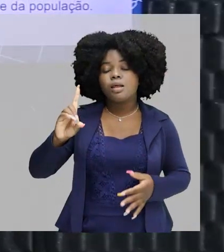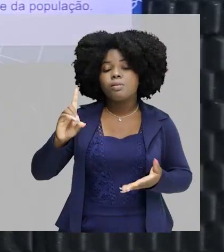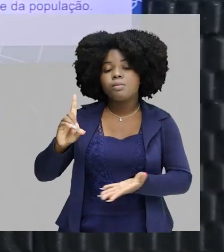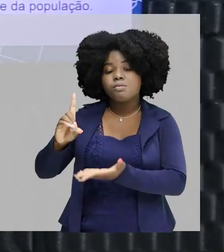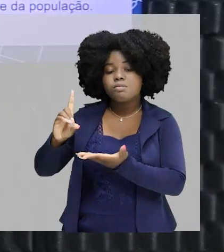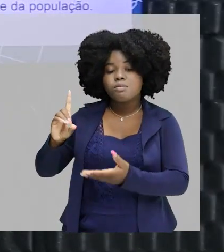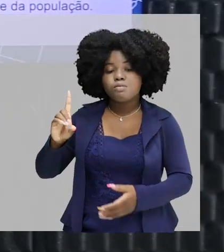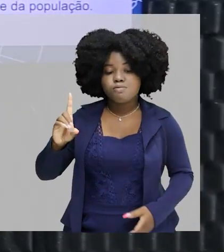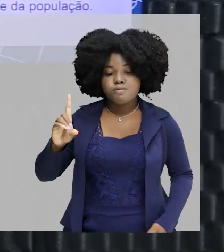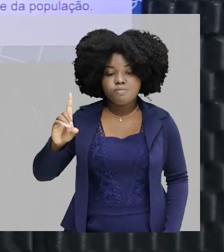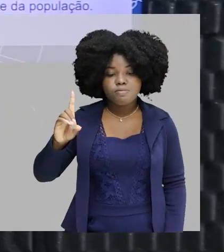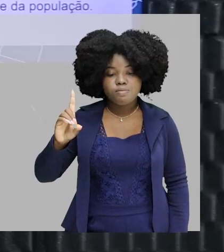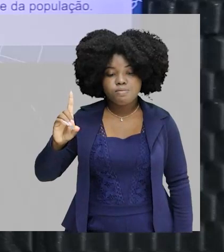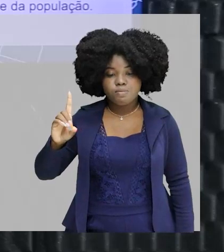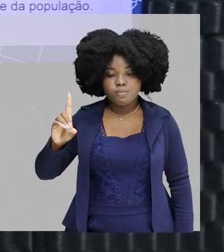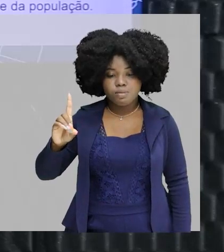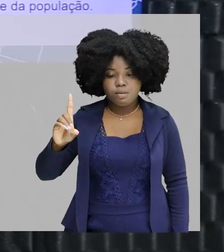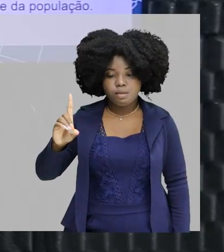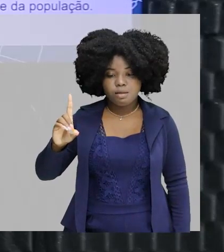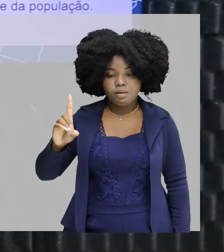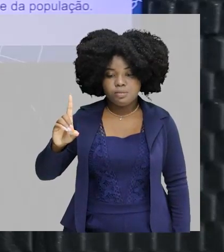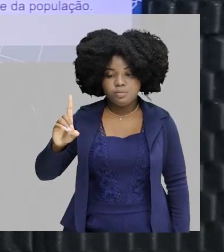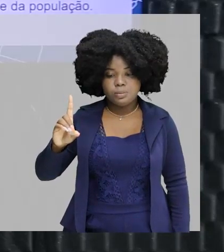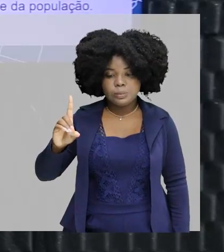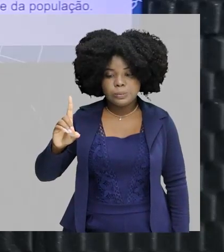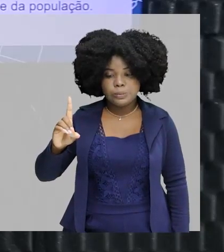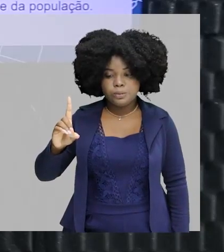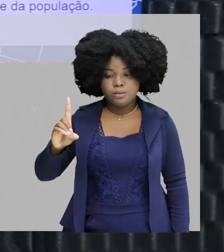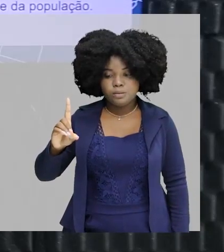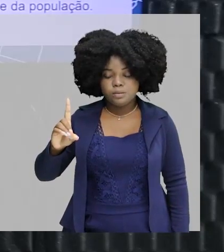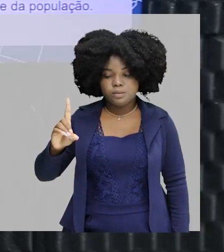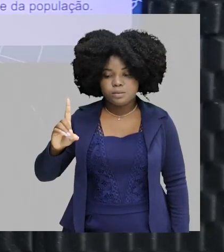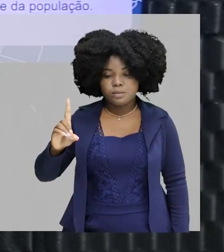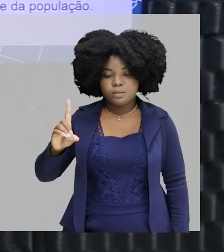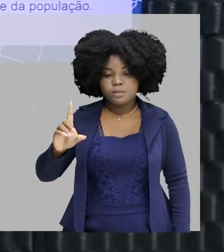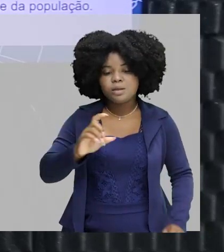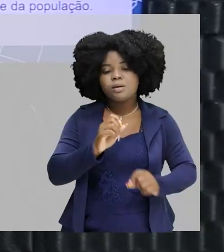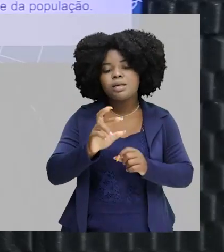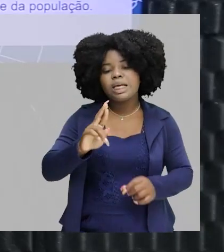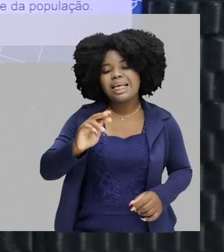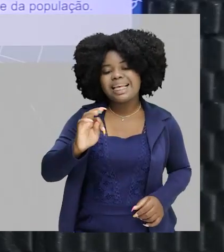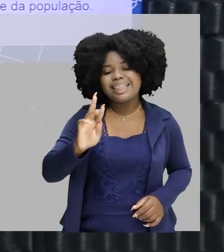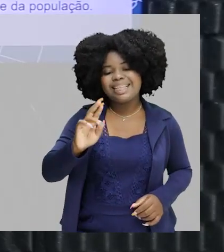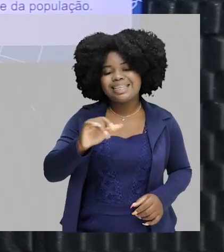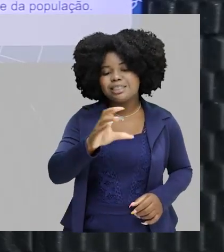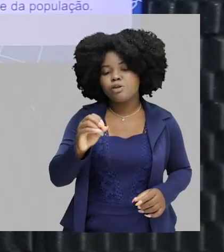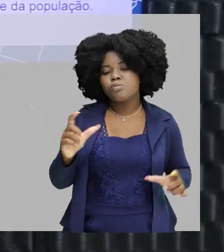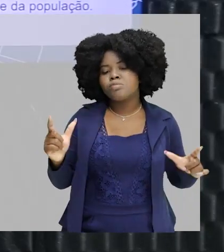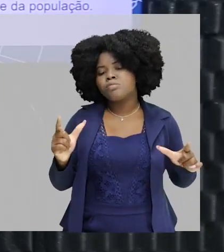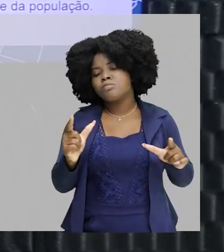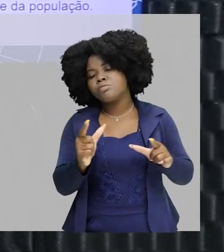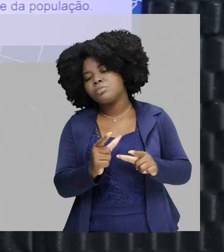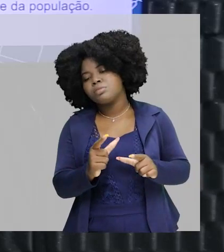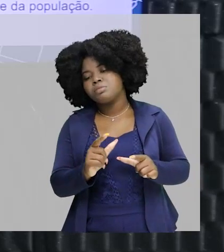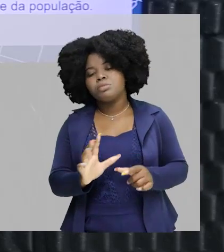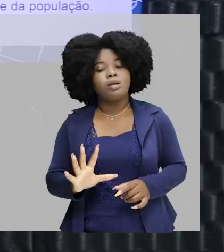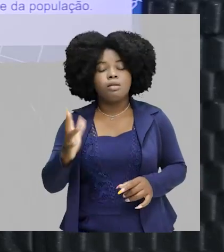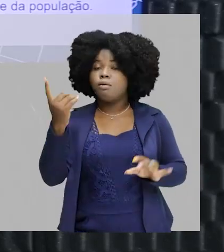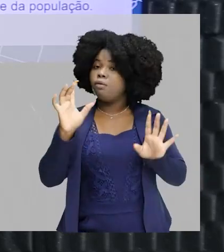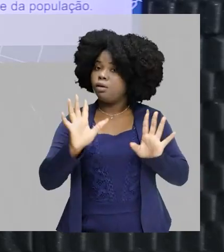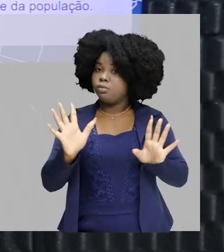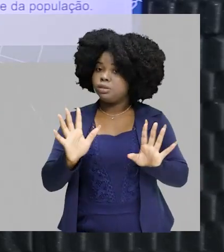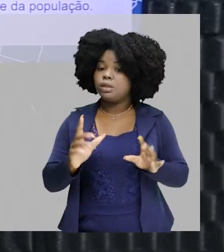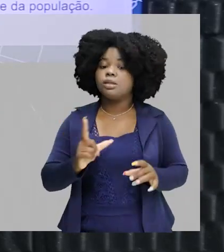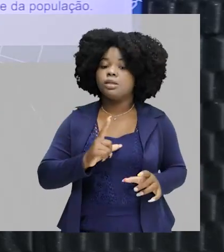XX, a retração de movimentos migratórios entre as nações do globo. O que é retração, Marcos? Diminuição, né? Não vai acontecer isso, nós vamos ter